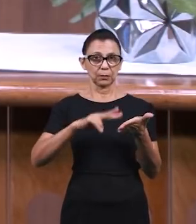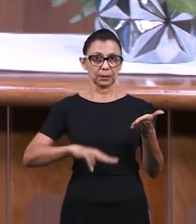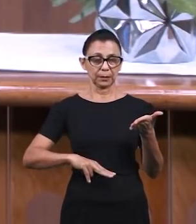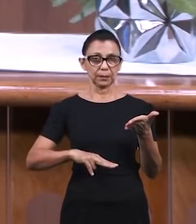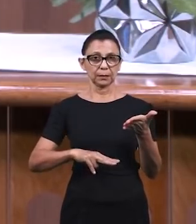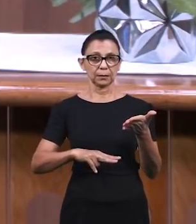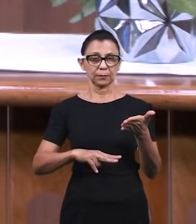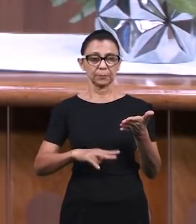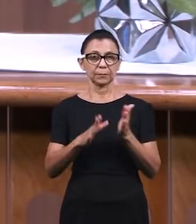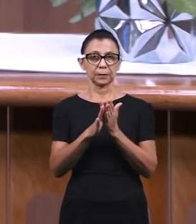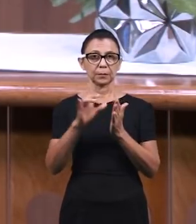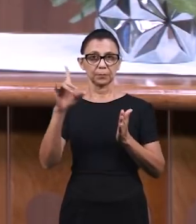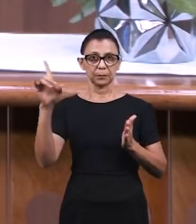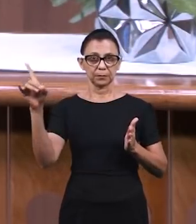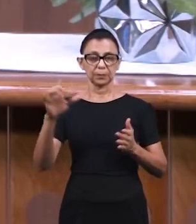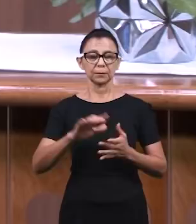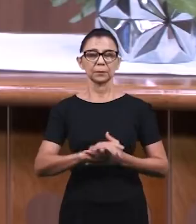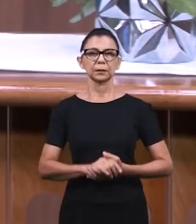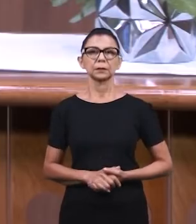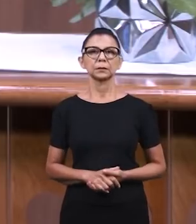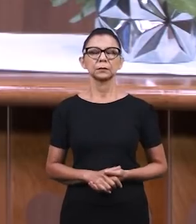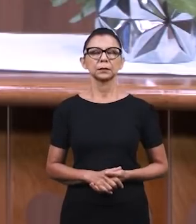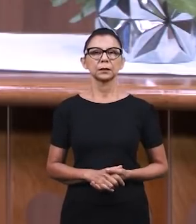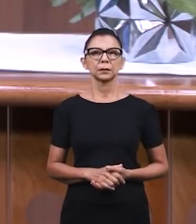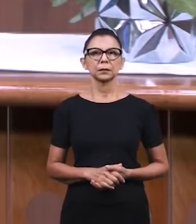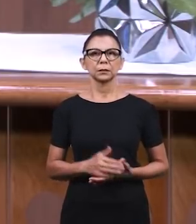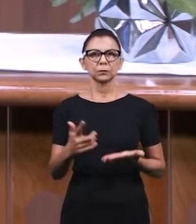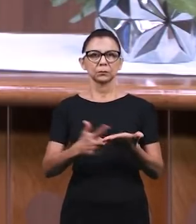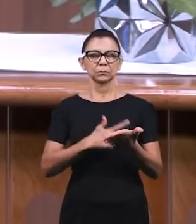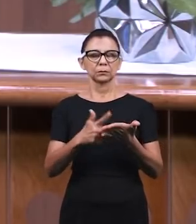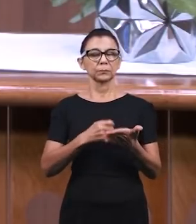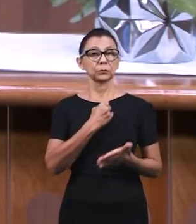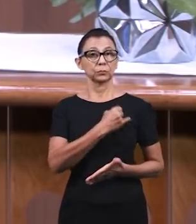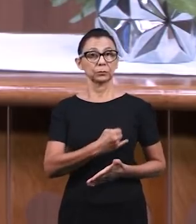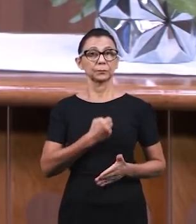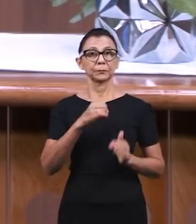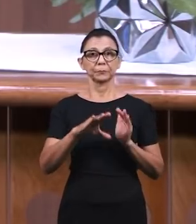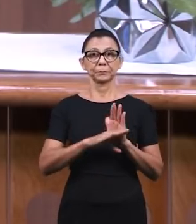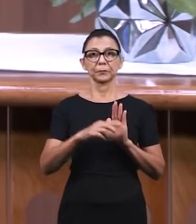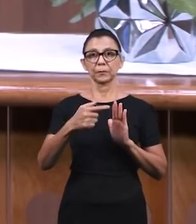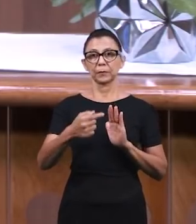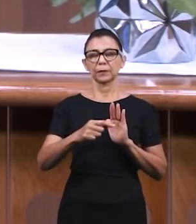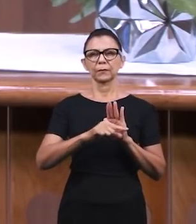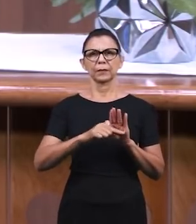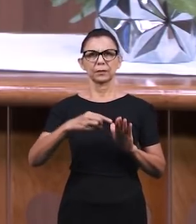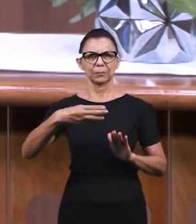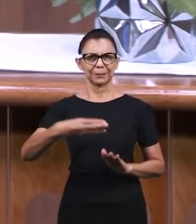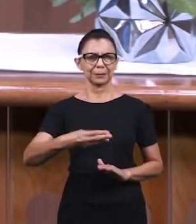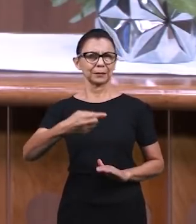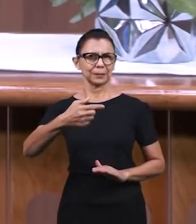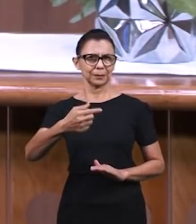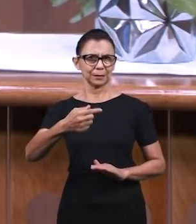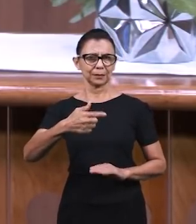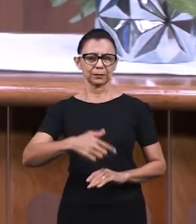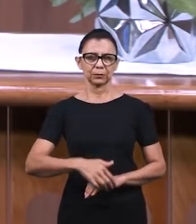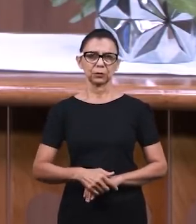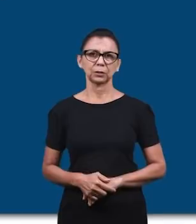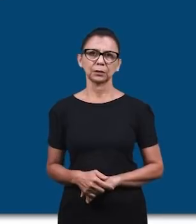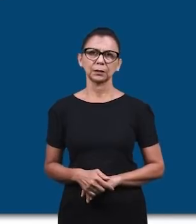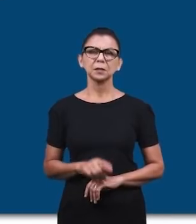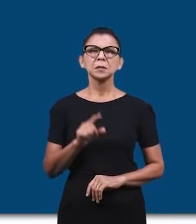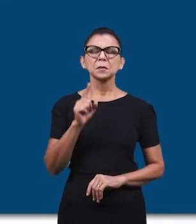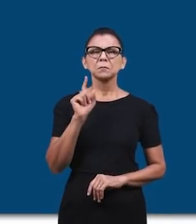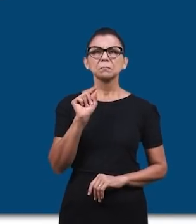da palavra que se encontra no livro de João, capítulo 7, verso